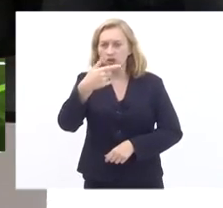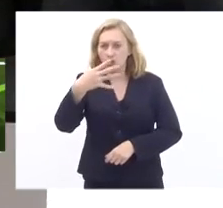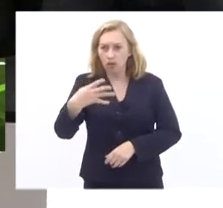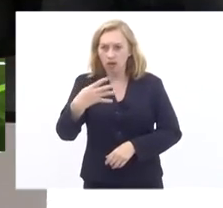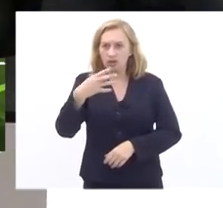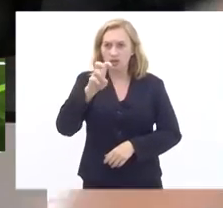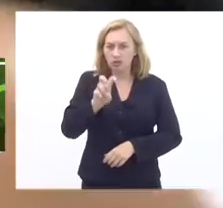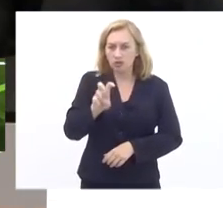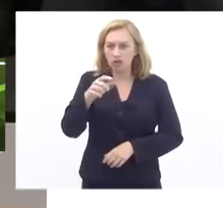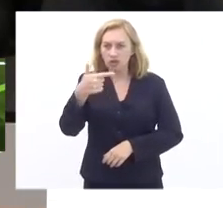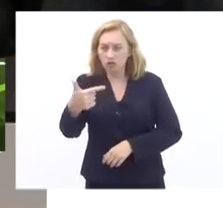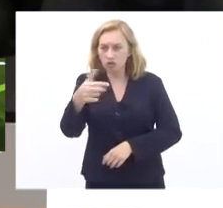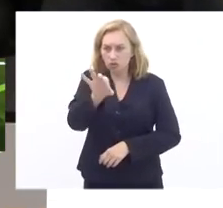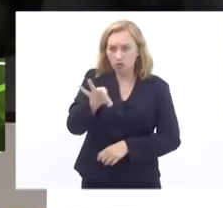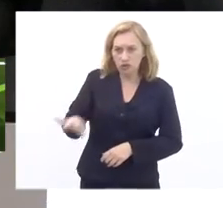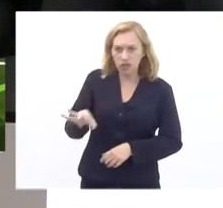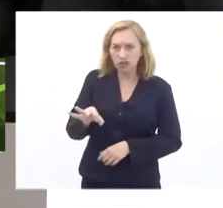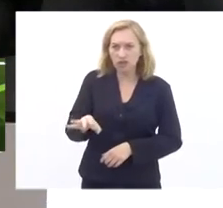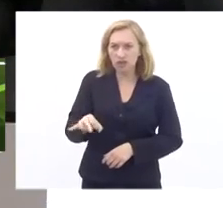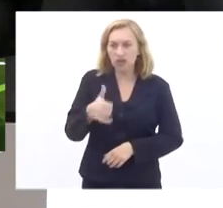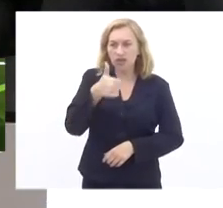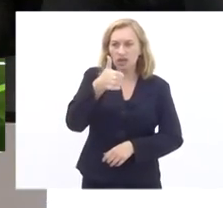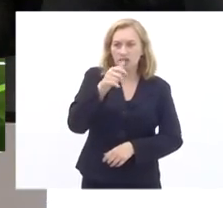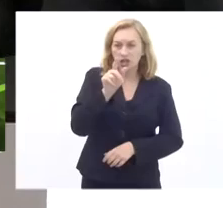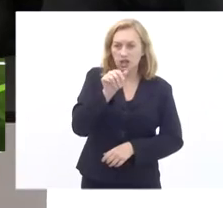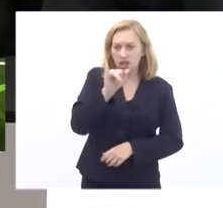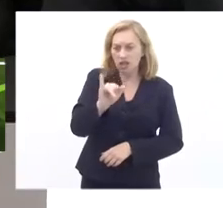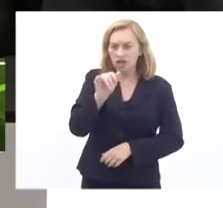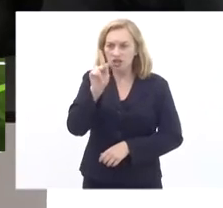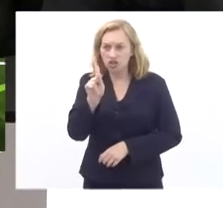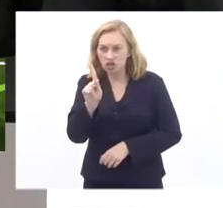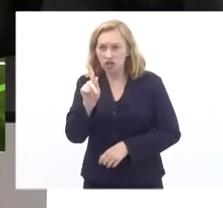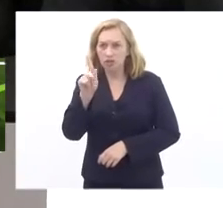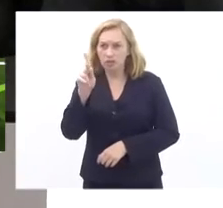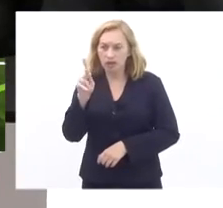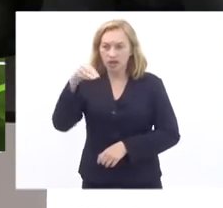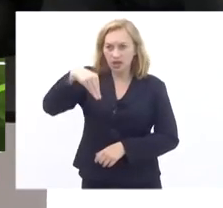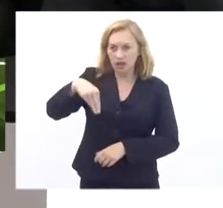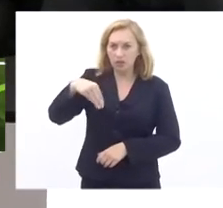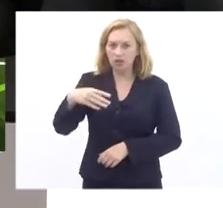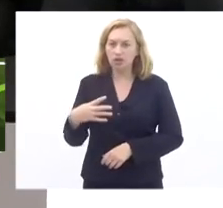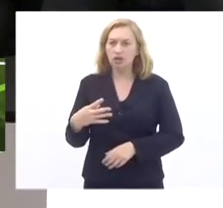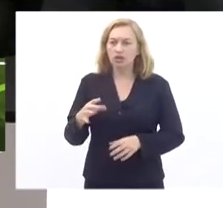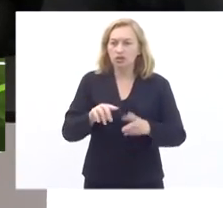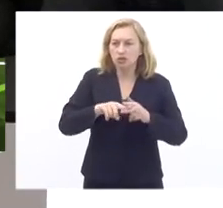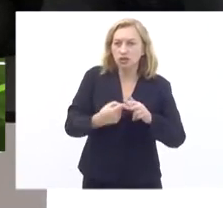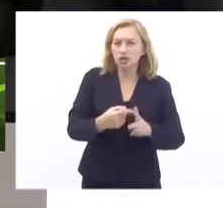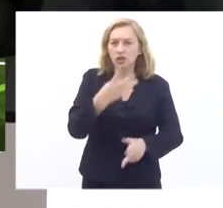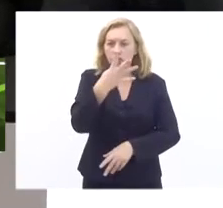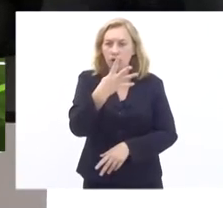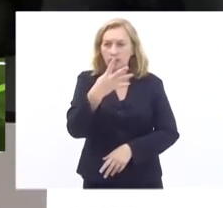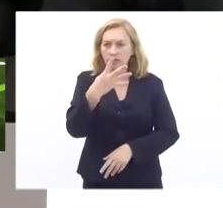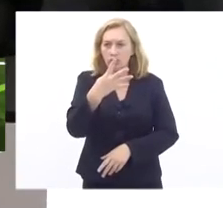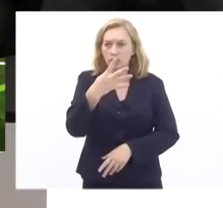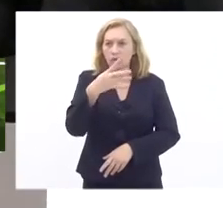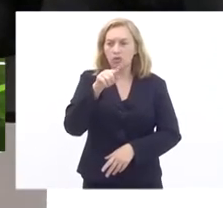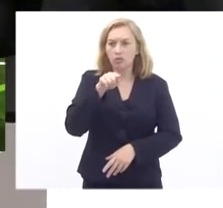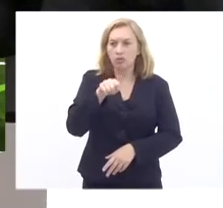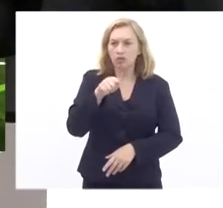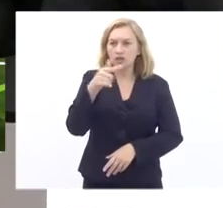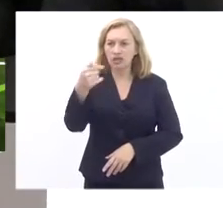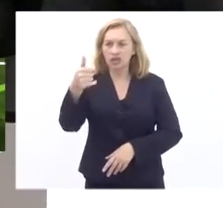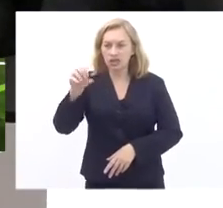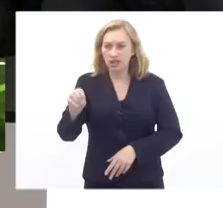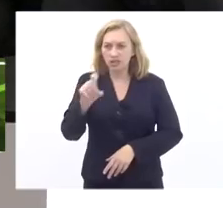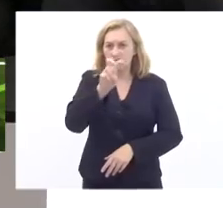24,52%, que é o IGPM que reajustaria de 4,70 para 5,90. E agora o